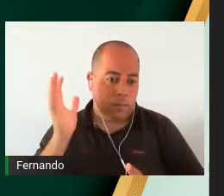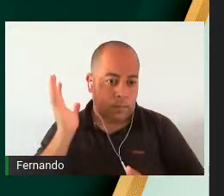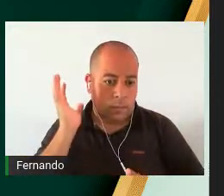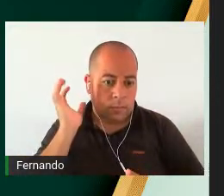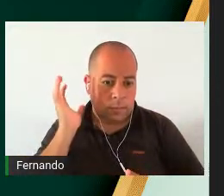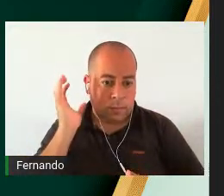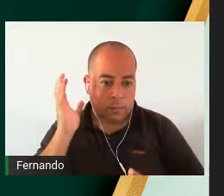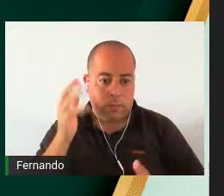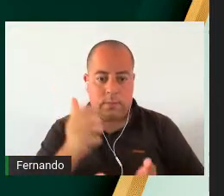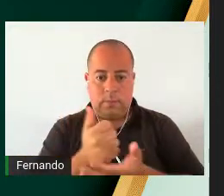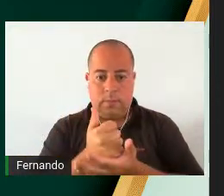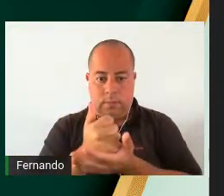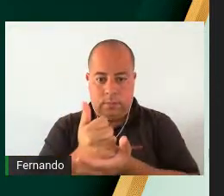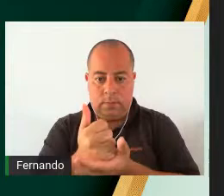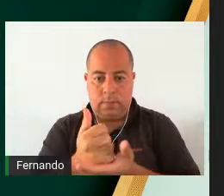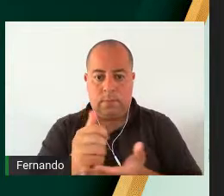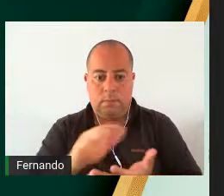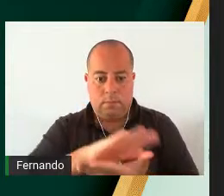pela colaboração.